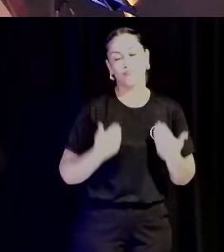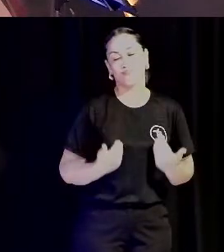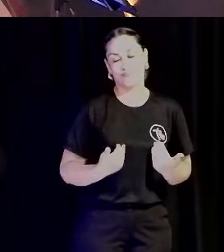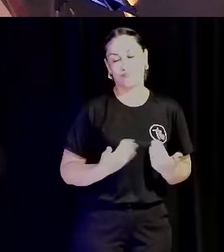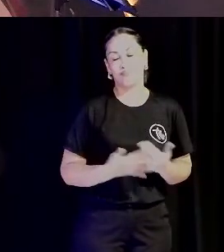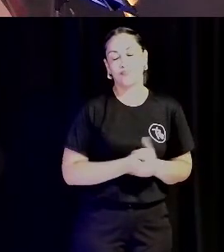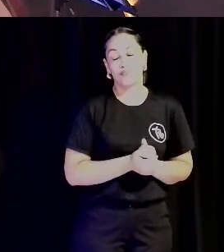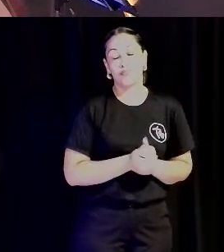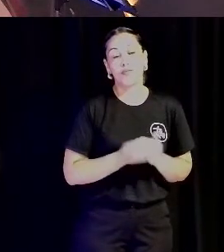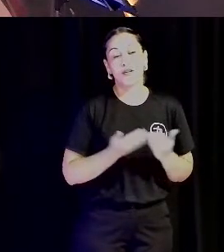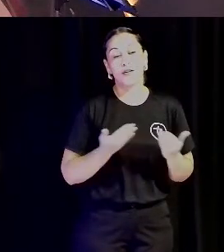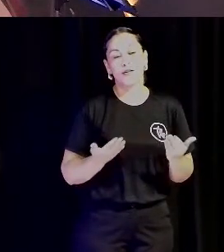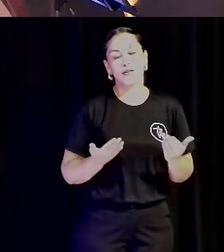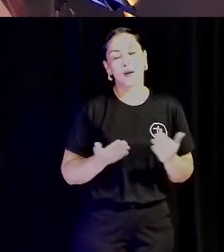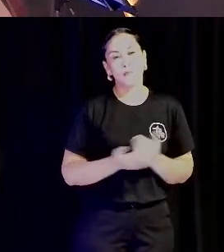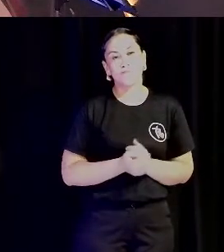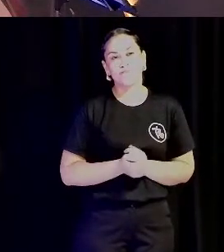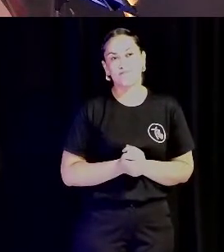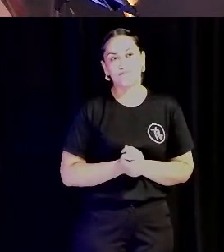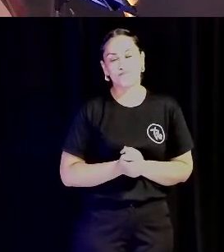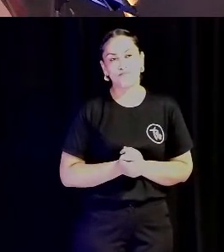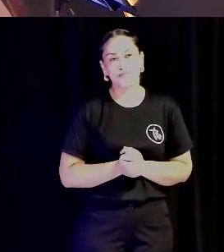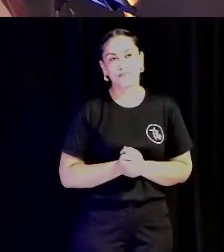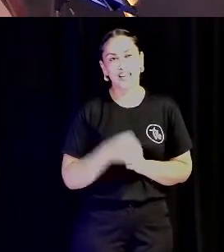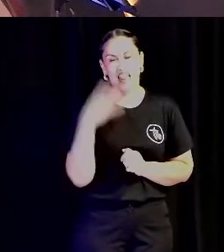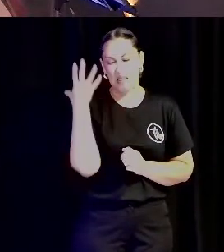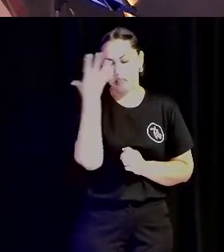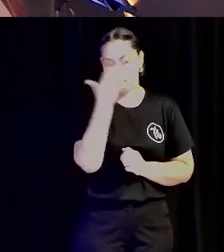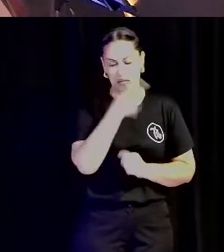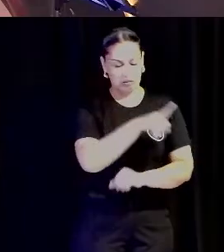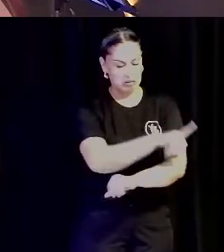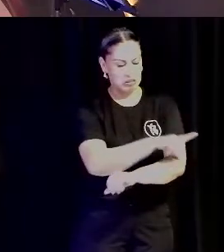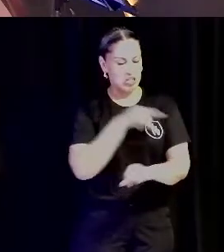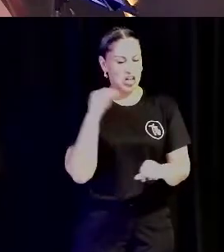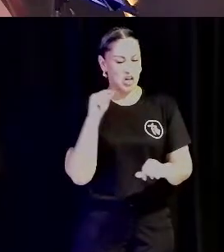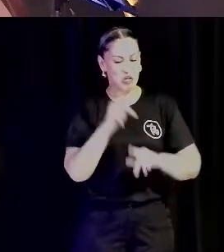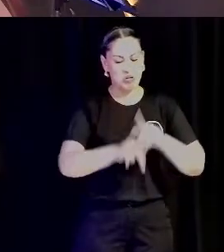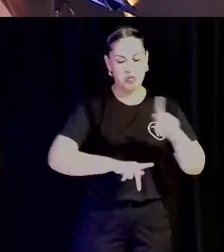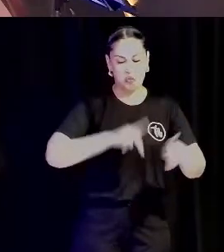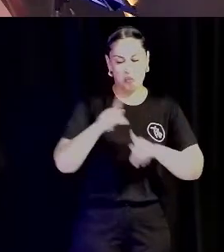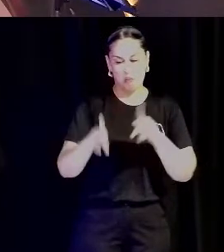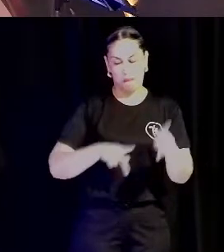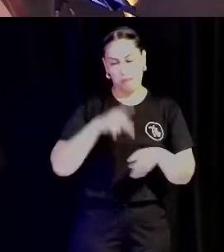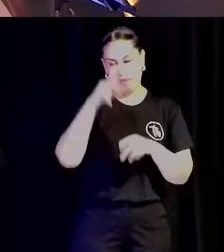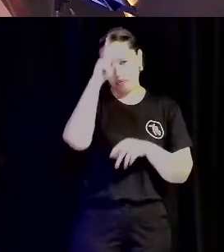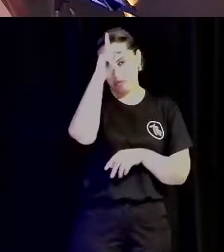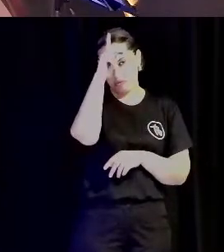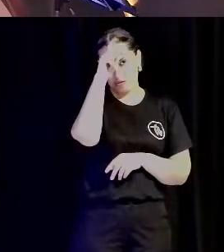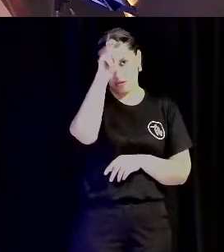Meus irmãos, é emblemática aquela saída do povo do Egito. Parem para pensar.